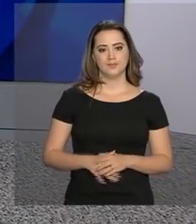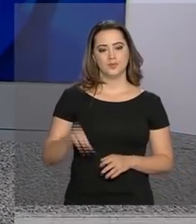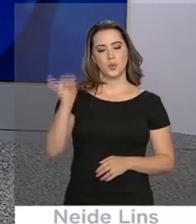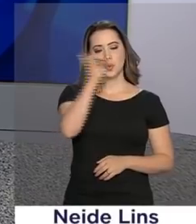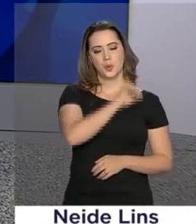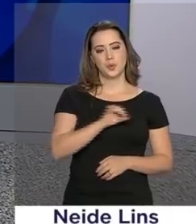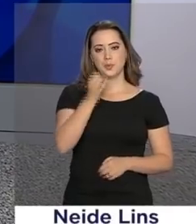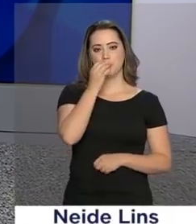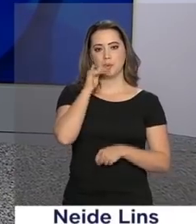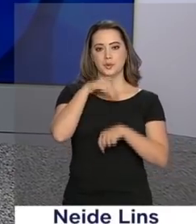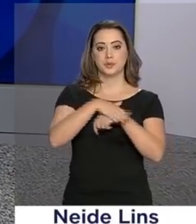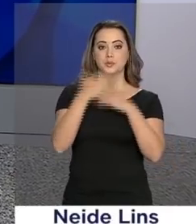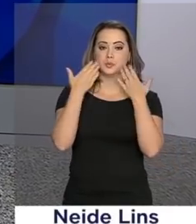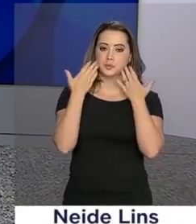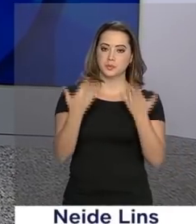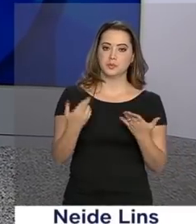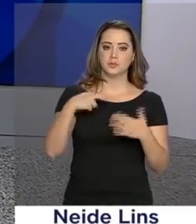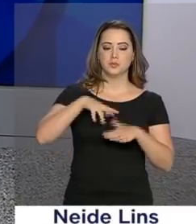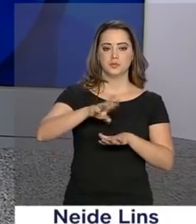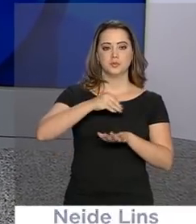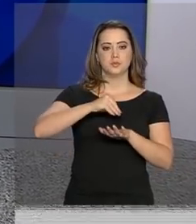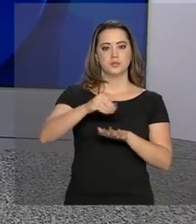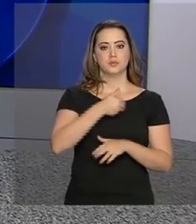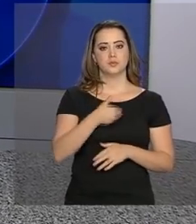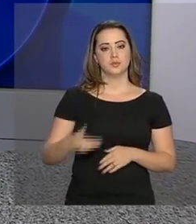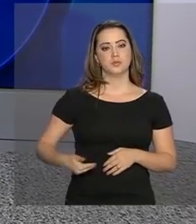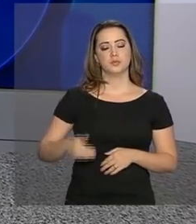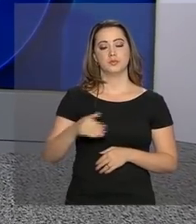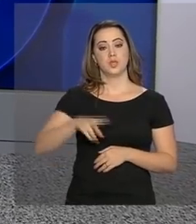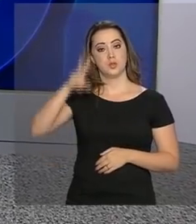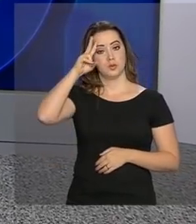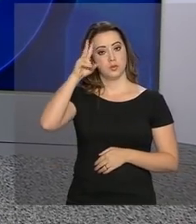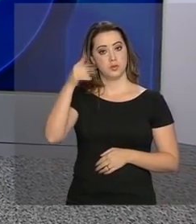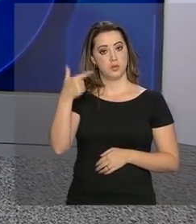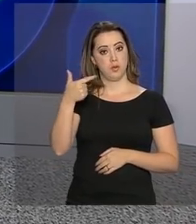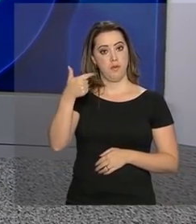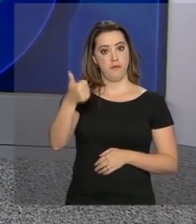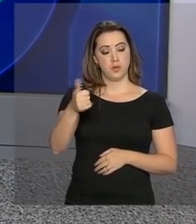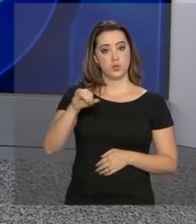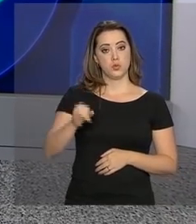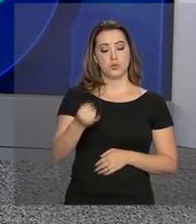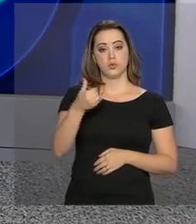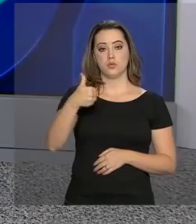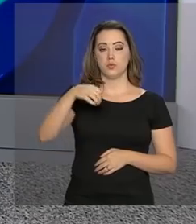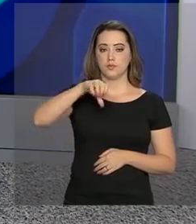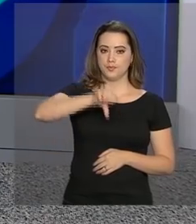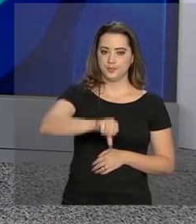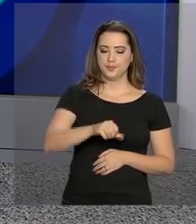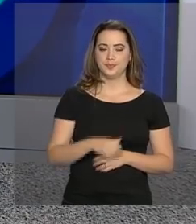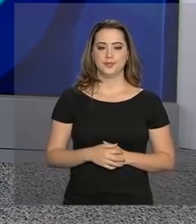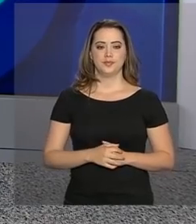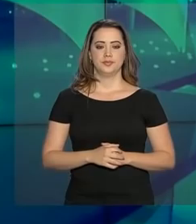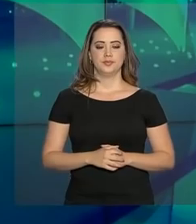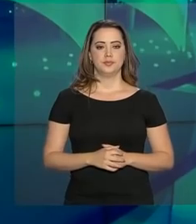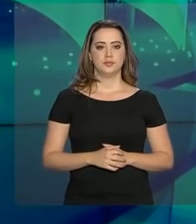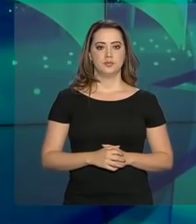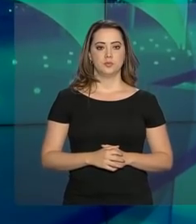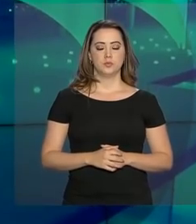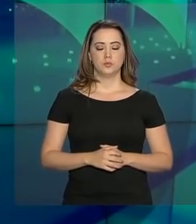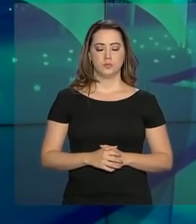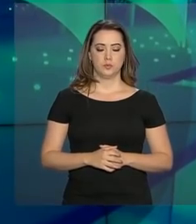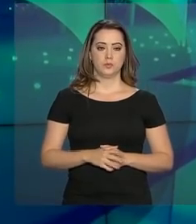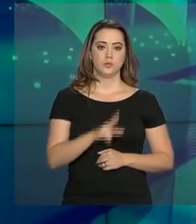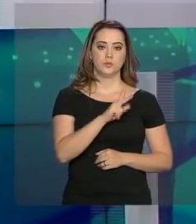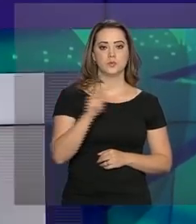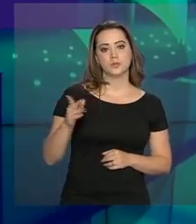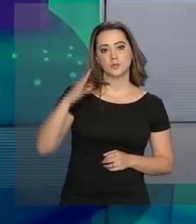Olá, boa noite. No ar as notícias do governo federal desta segunda-feira, 21 de janeiro de 2019. O presidente